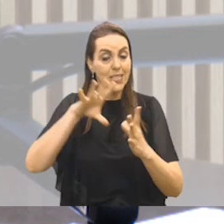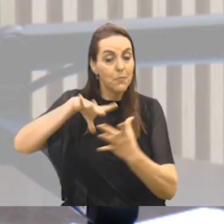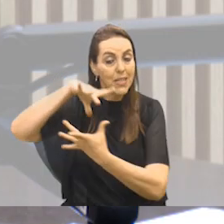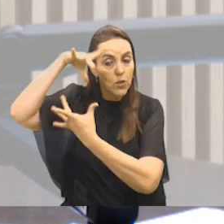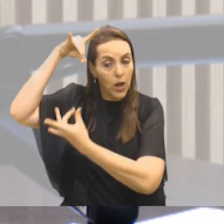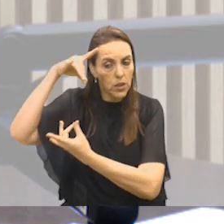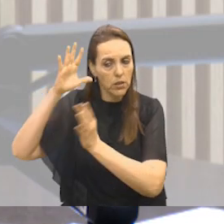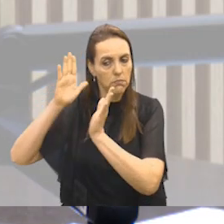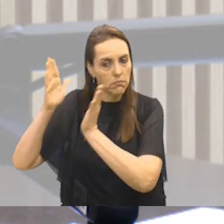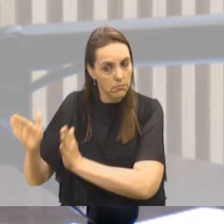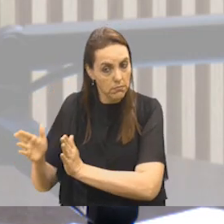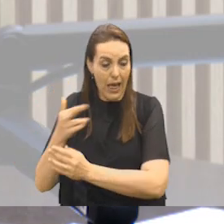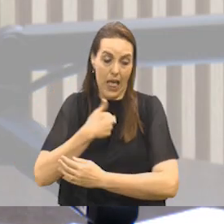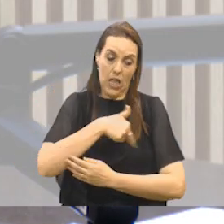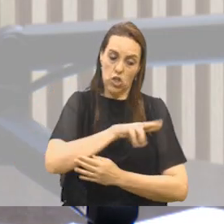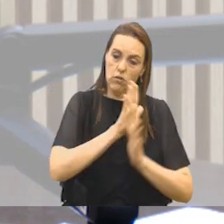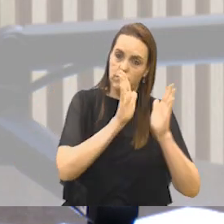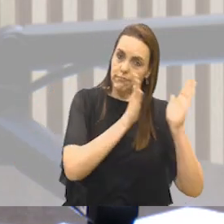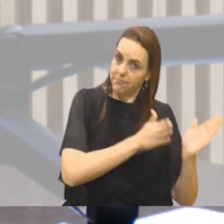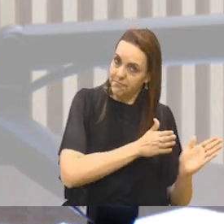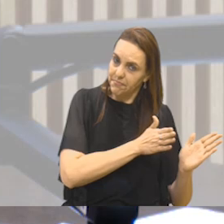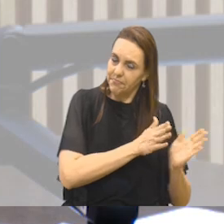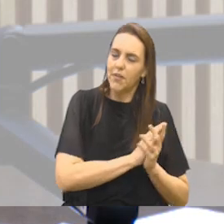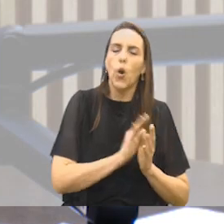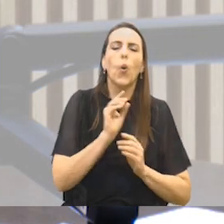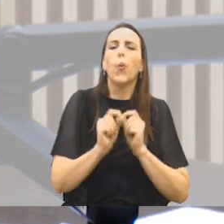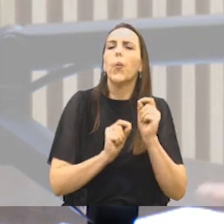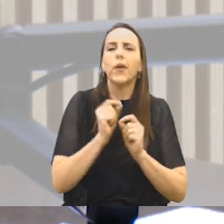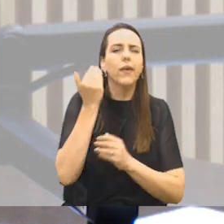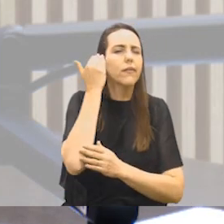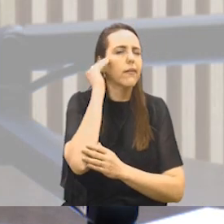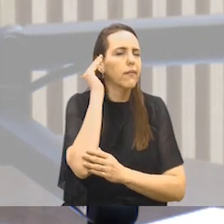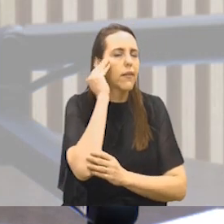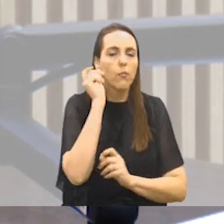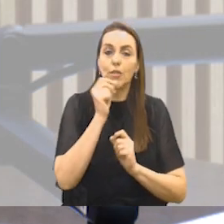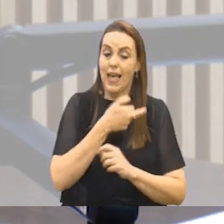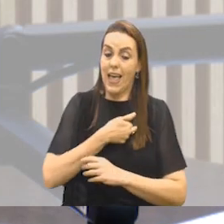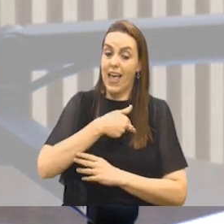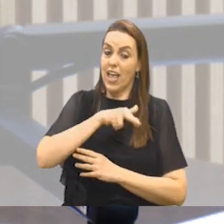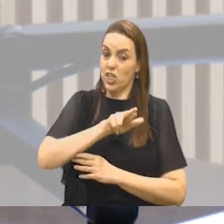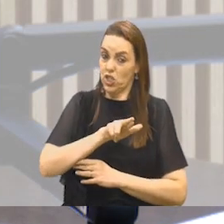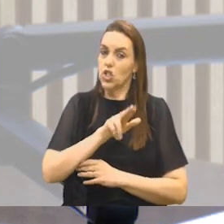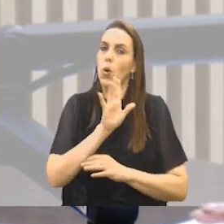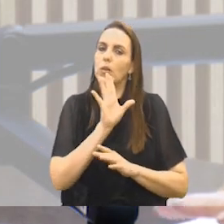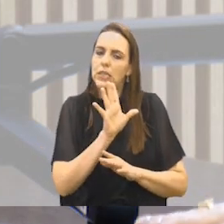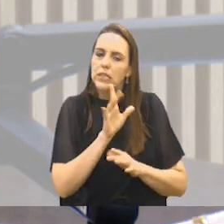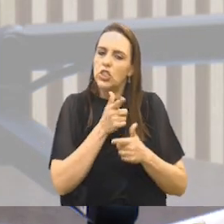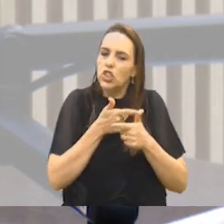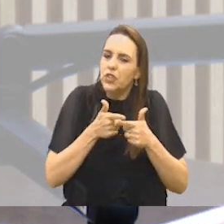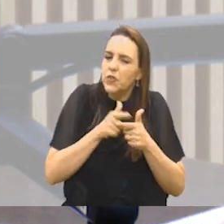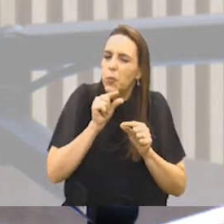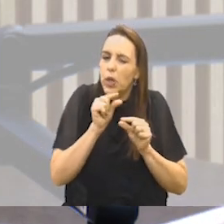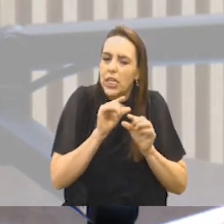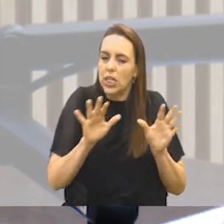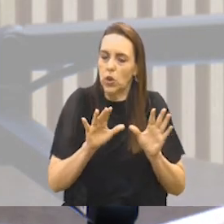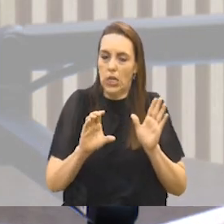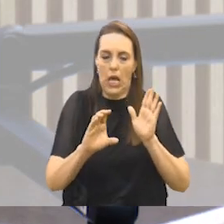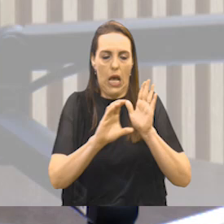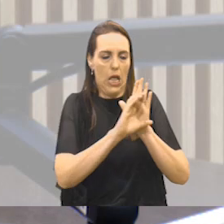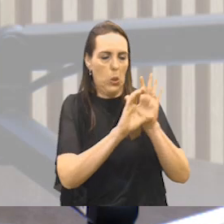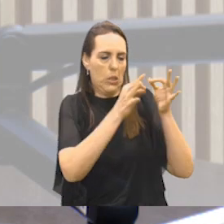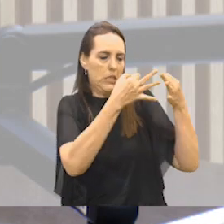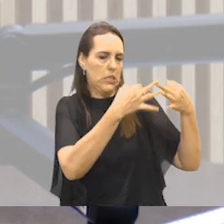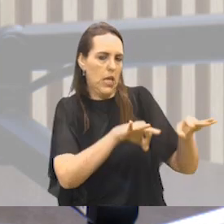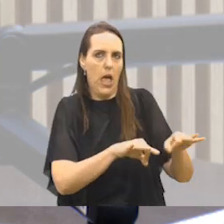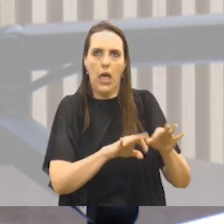mesma disse, espiritualidade é uma coisa, religião é outra. O que a gente entende é que as religiões, elas dividem um pouquinho. Não quero